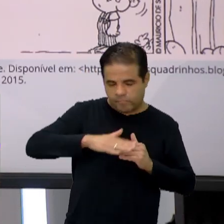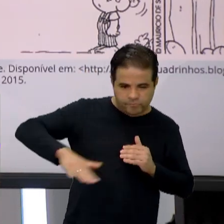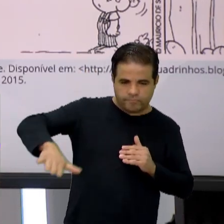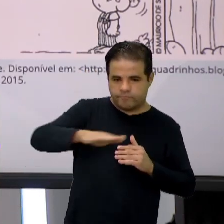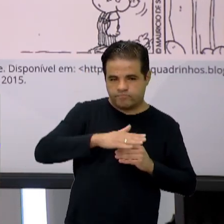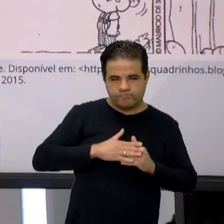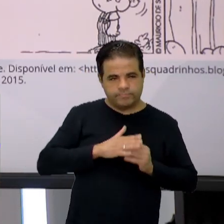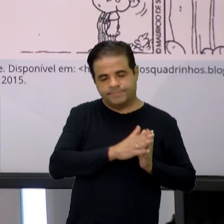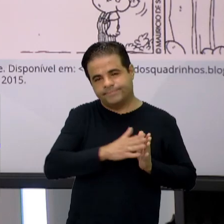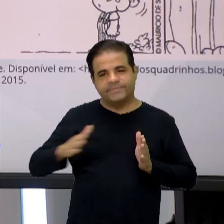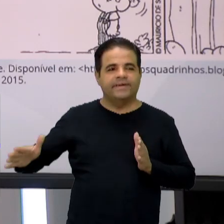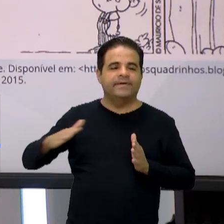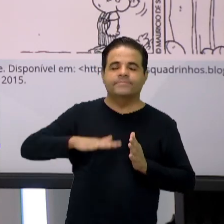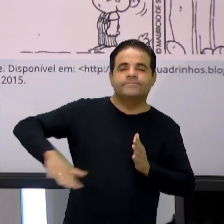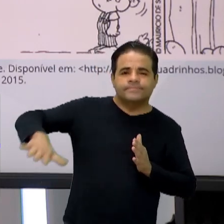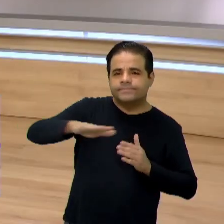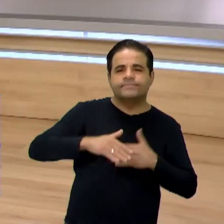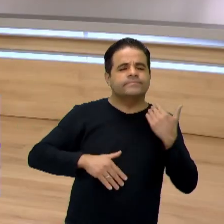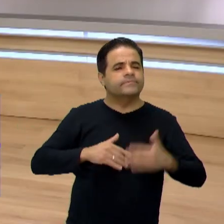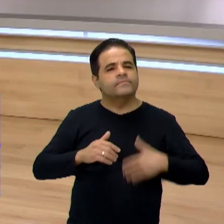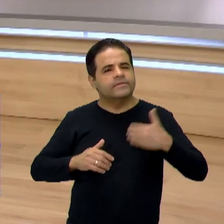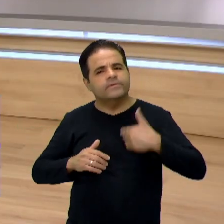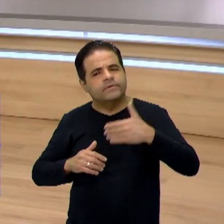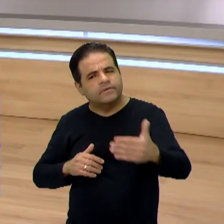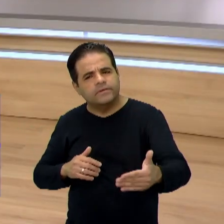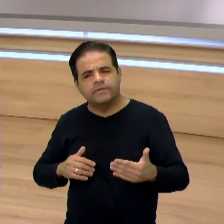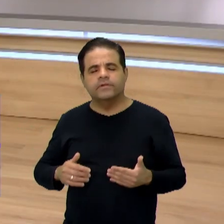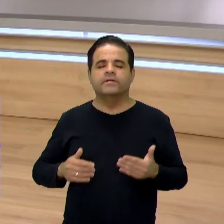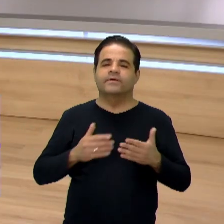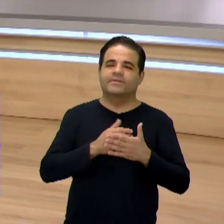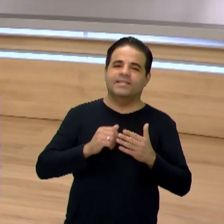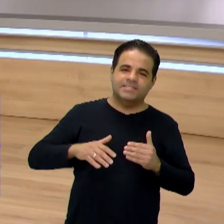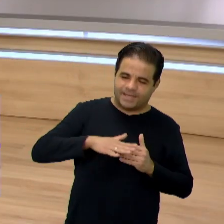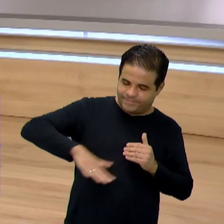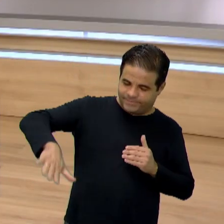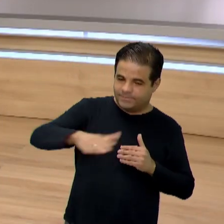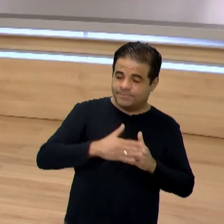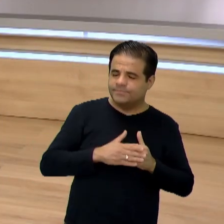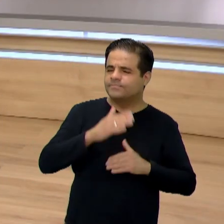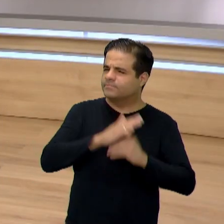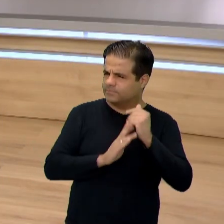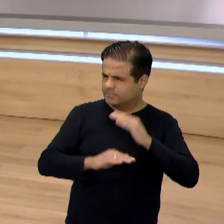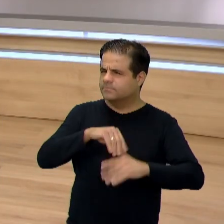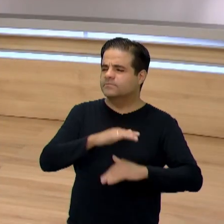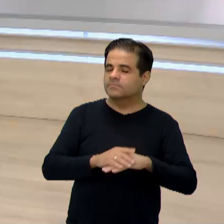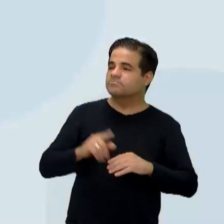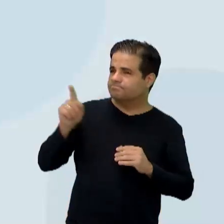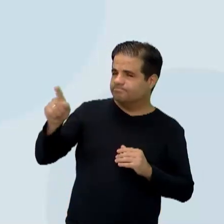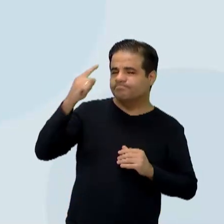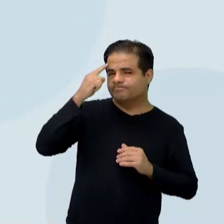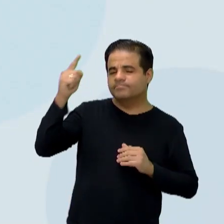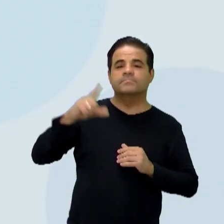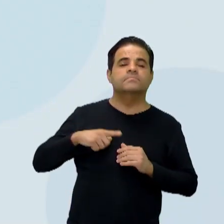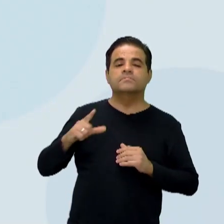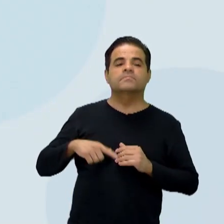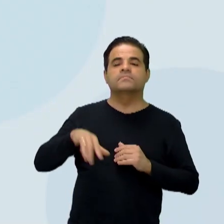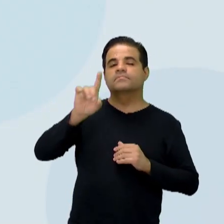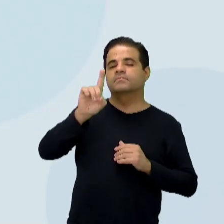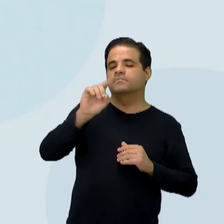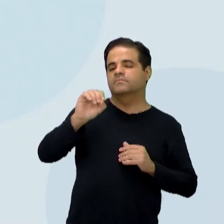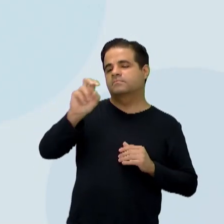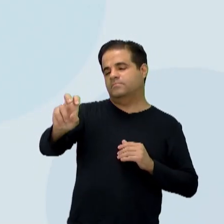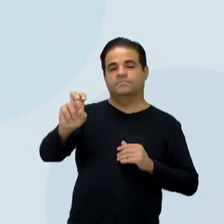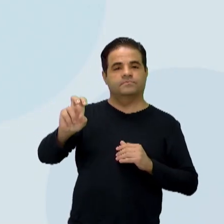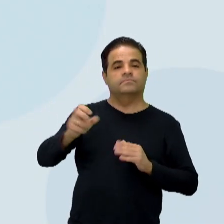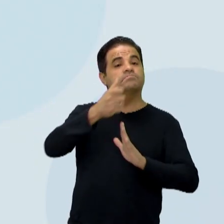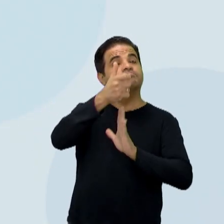pessoa acha que é óbvio e não é óbvio, tá? Então vamos lá. A habilidade exigida para resolver essa questão é a D05,